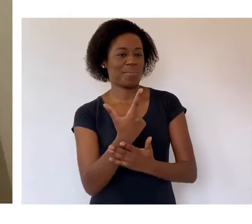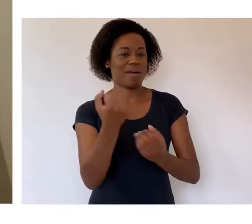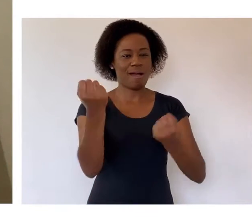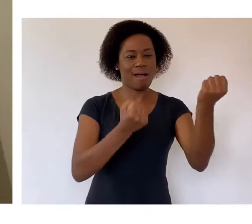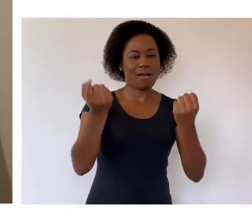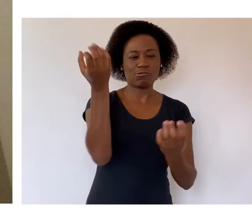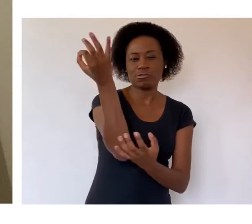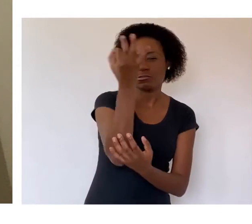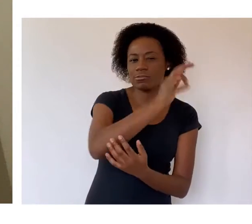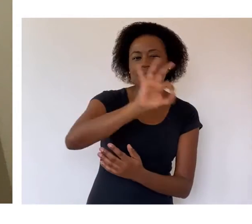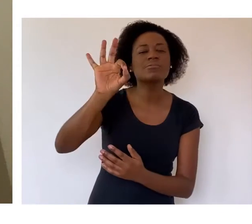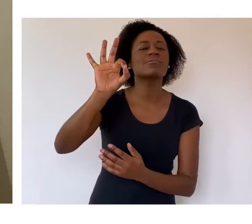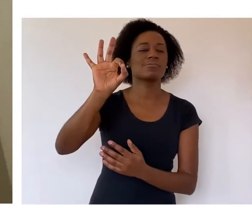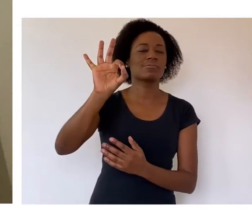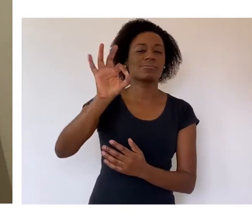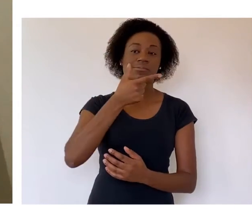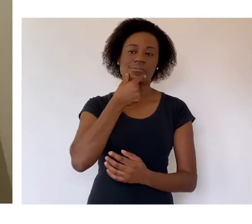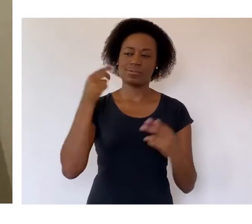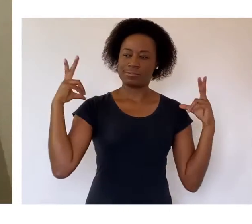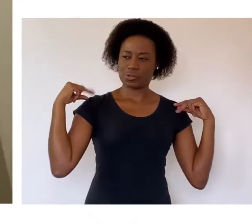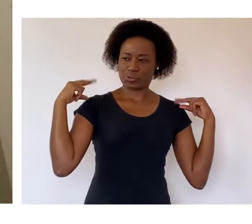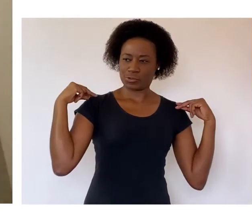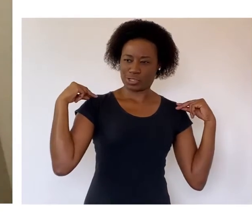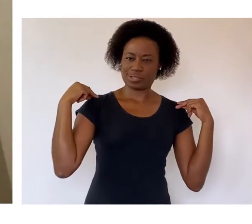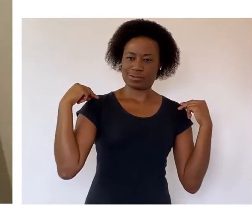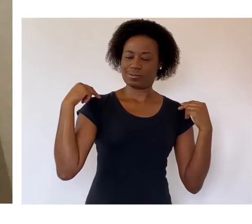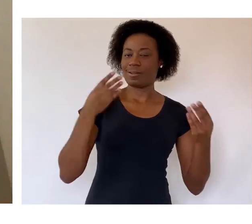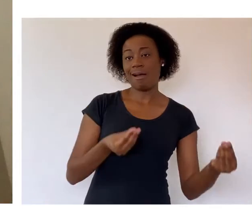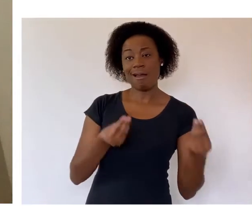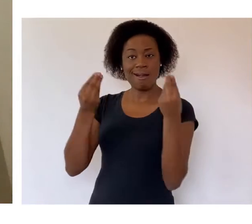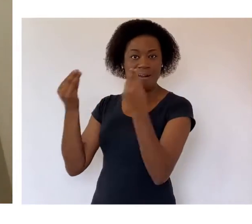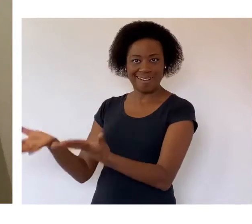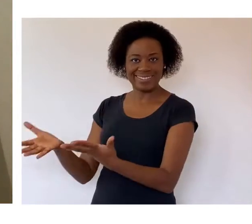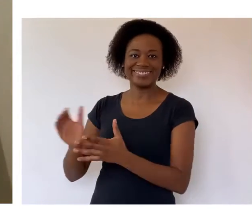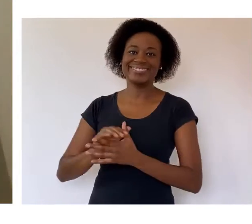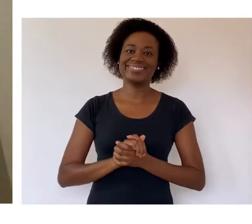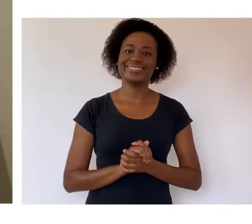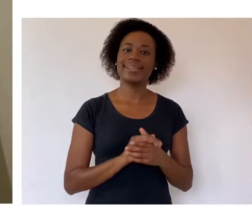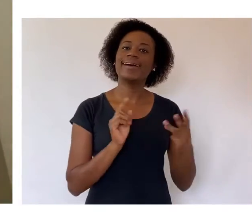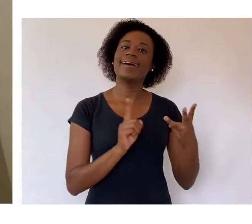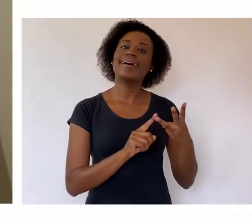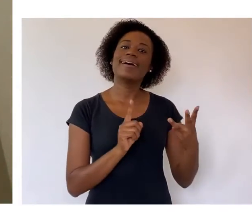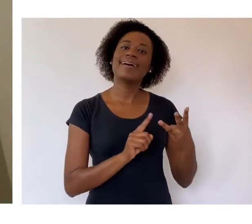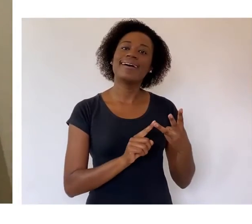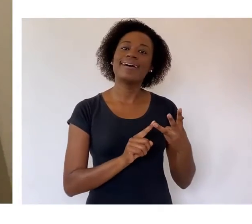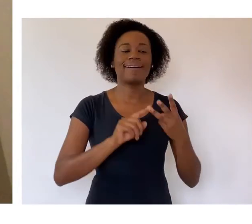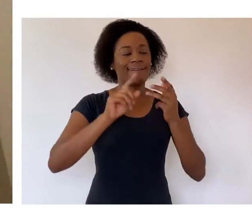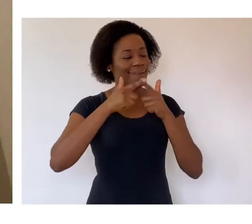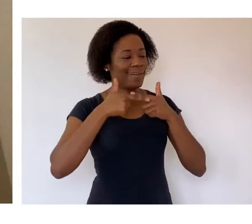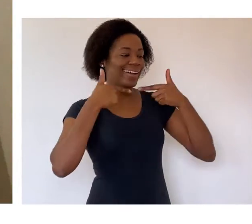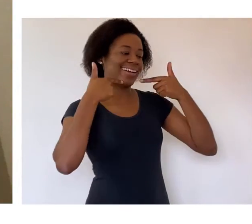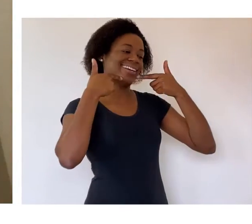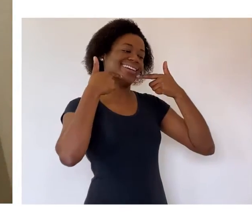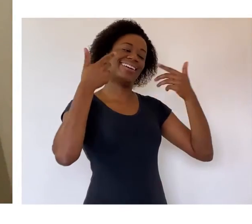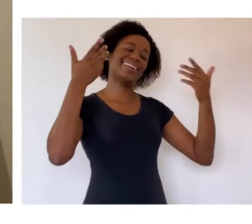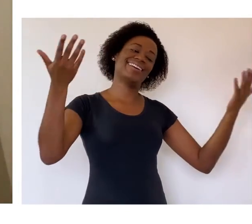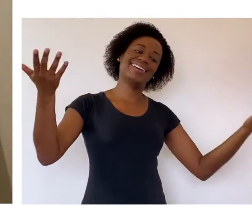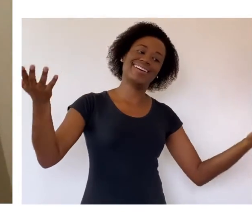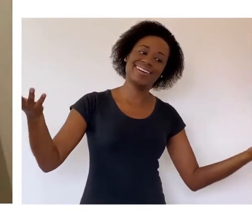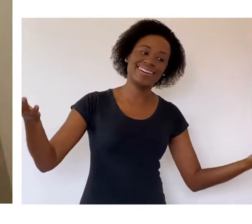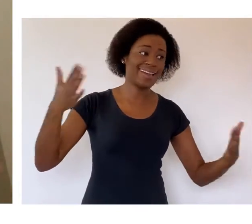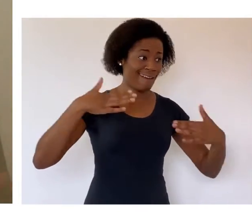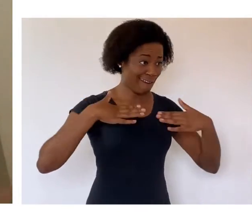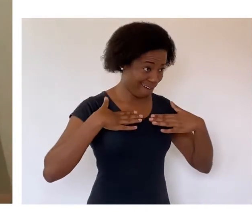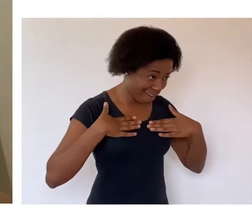Mercedes, zerinho, com motorista." O terceiro sorriu e disse: "Ah,